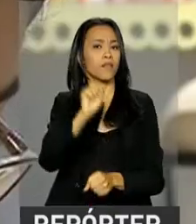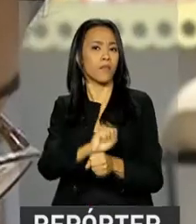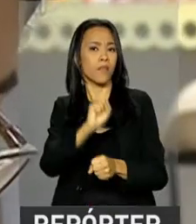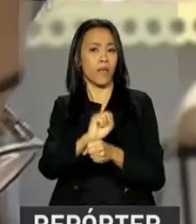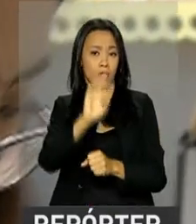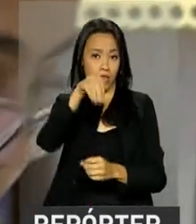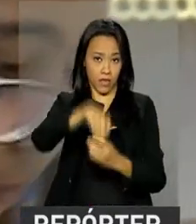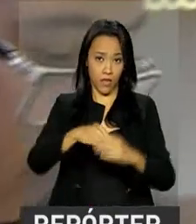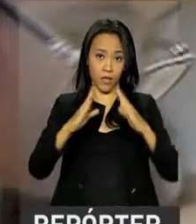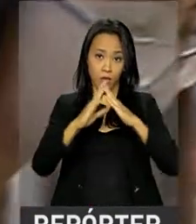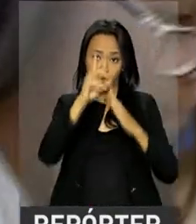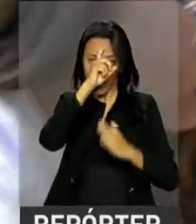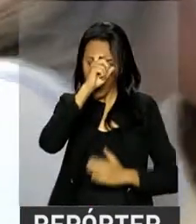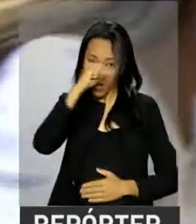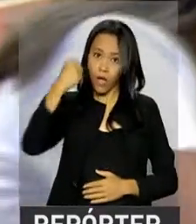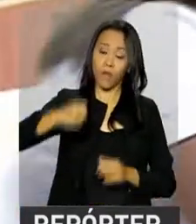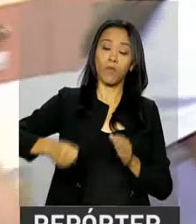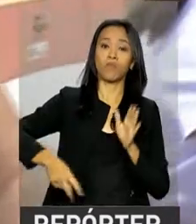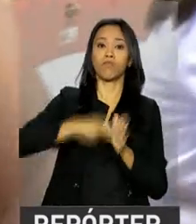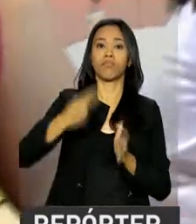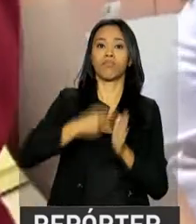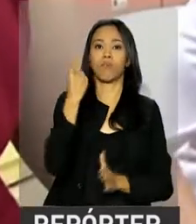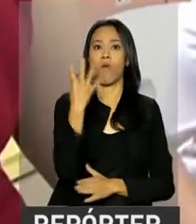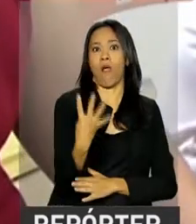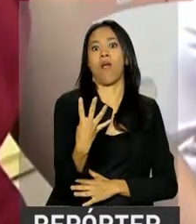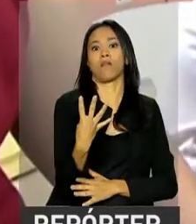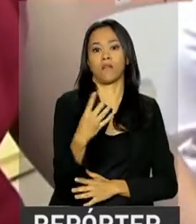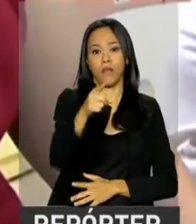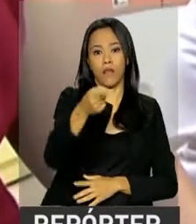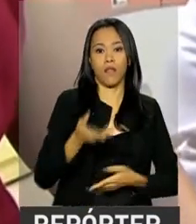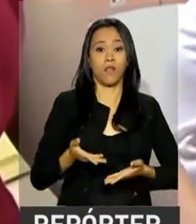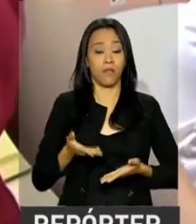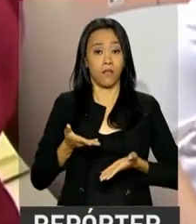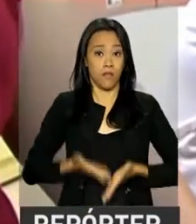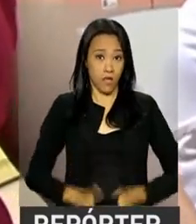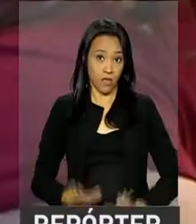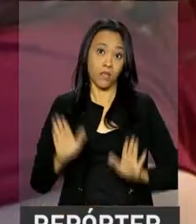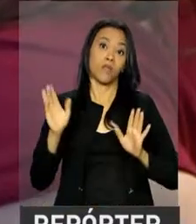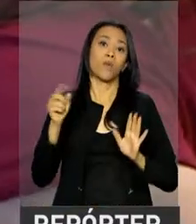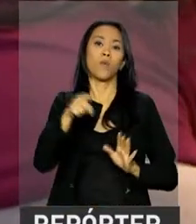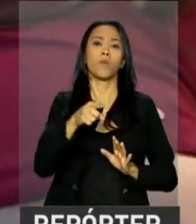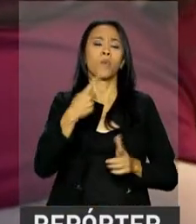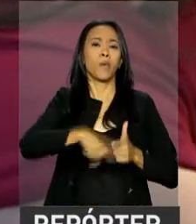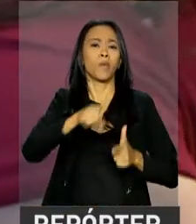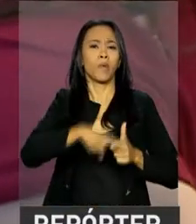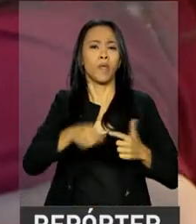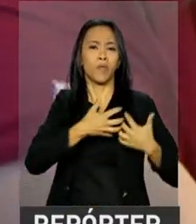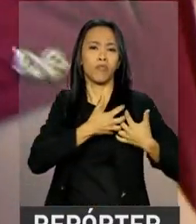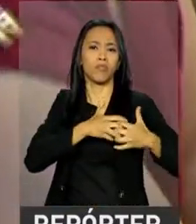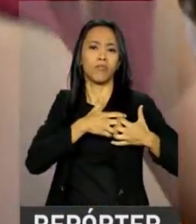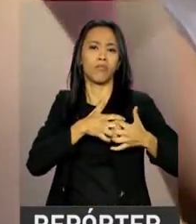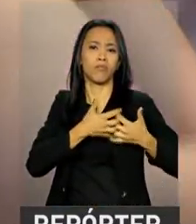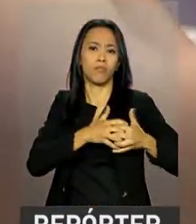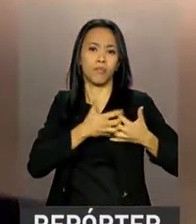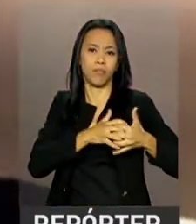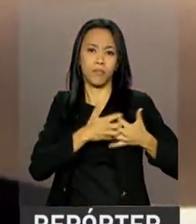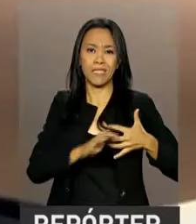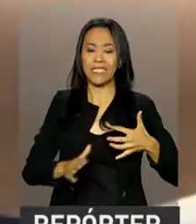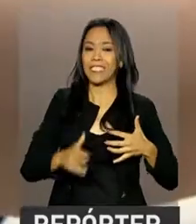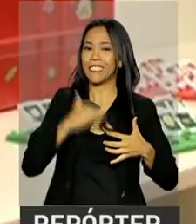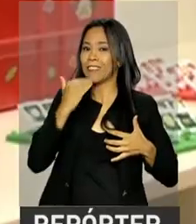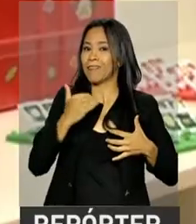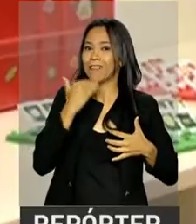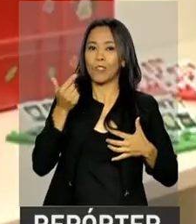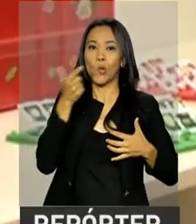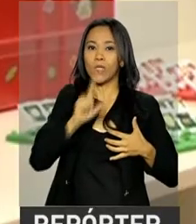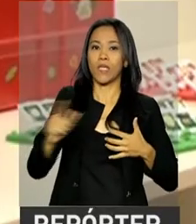hospital a quarta cirurgia da vida dela. A menina nasceu com uma anomalia cardíaca que a impede de viver como outras crianças da mesma